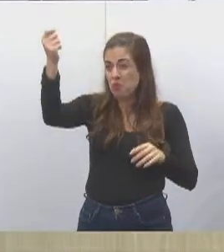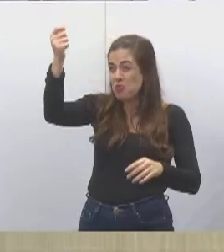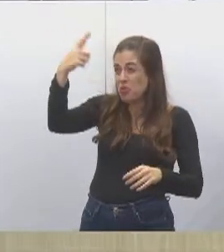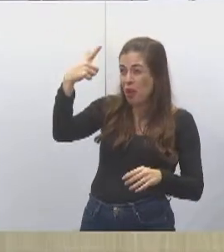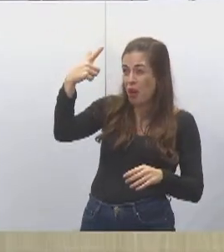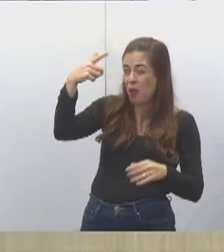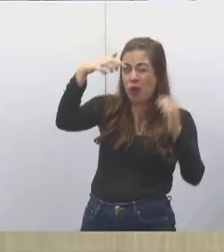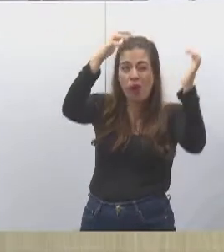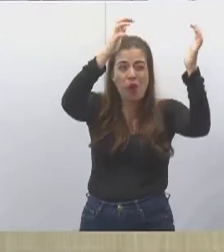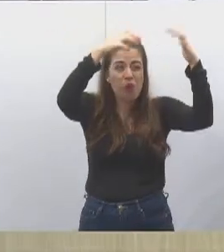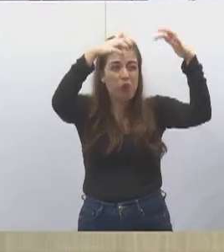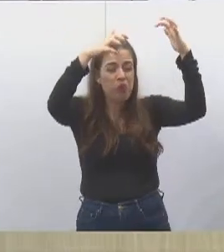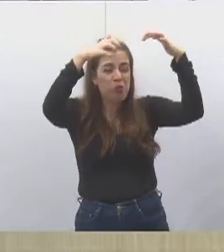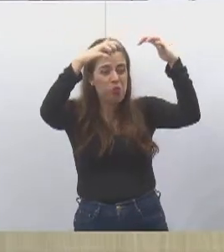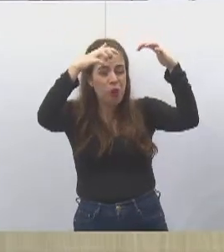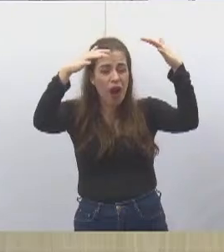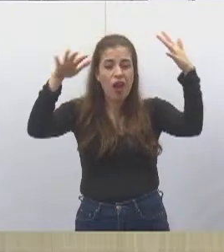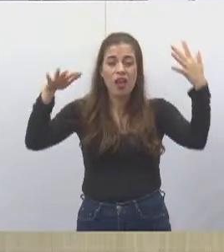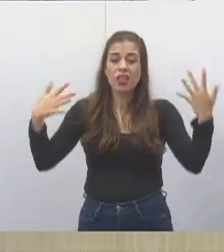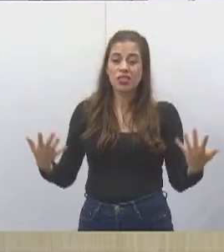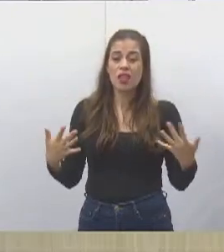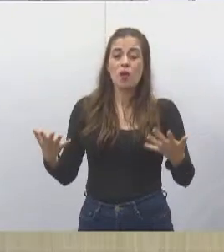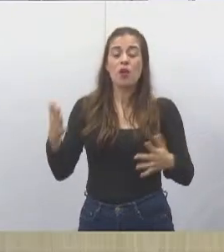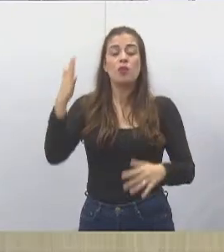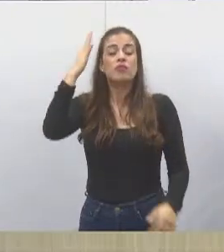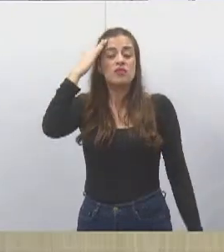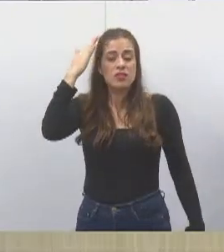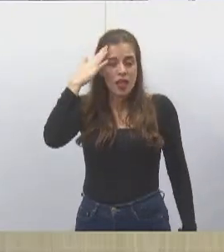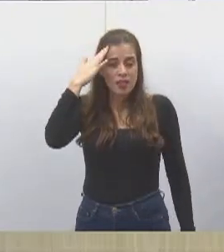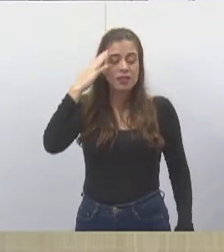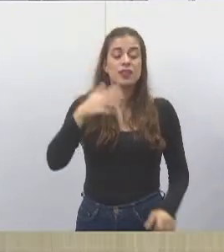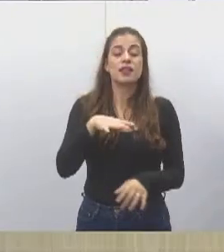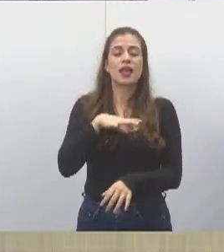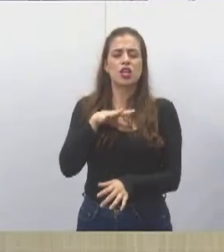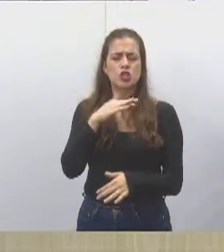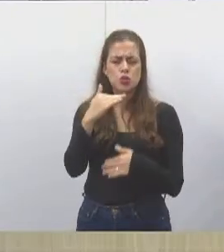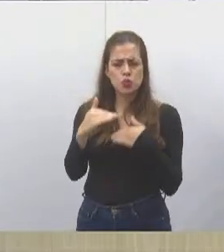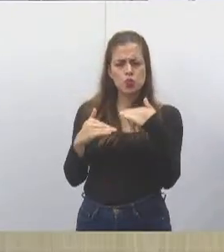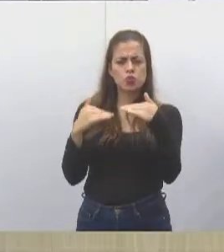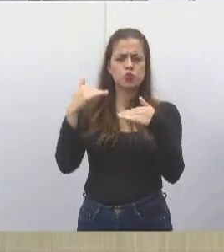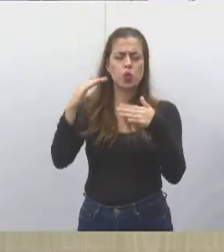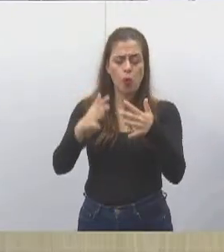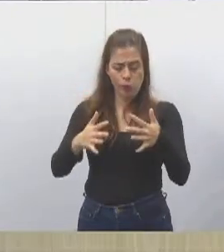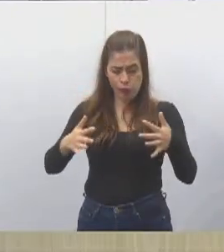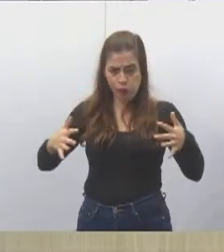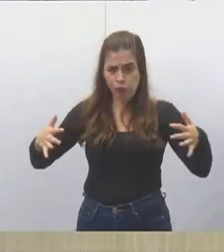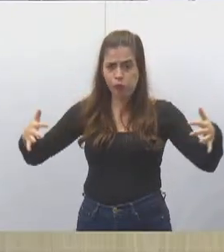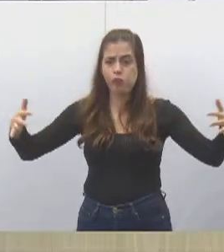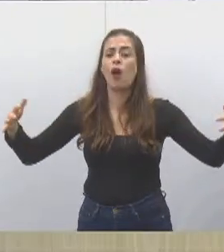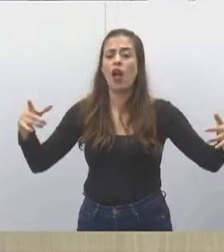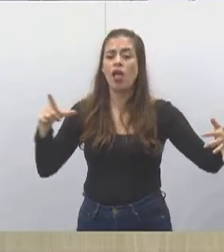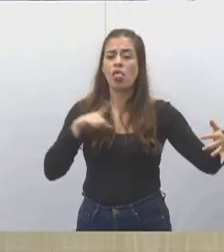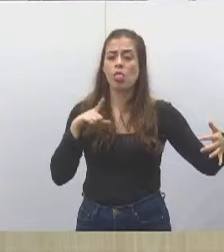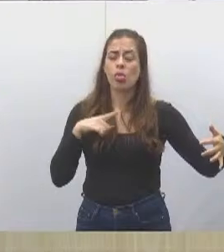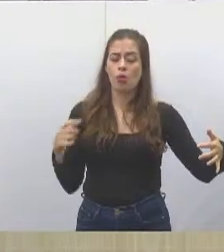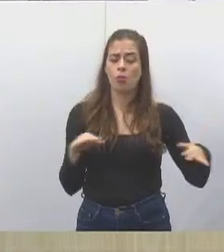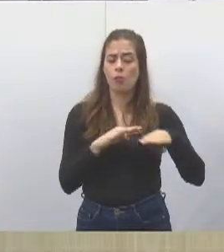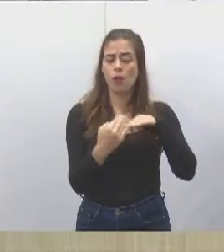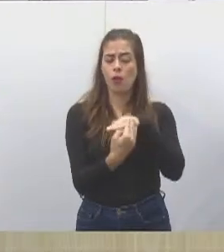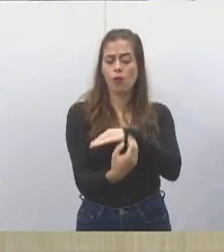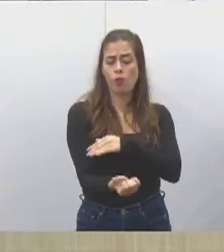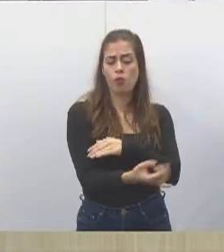de chuva, né? Então, eu sei que a cidade cresceu bastante, muitos bairros novos aí, então eu queria questionar, eu acho que é